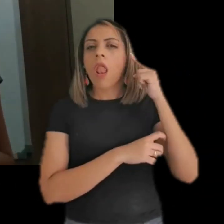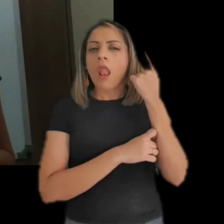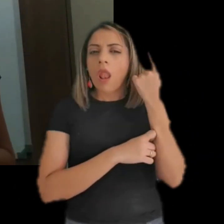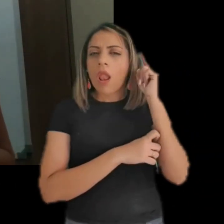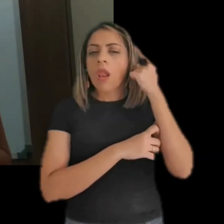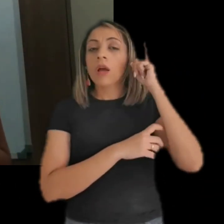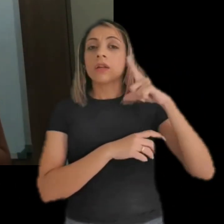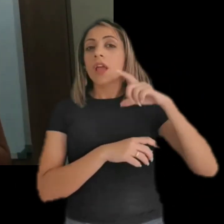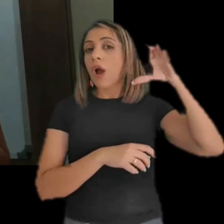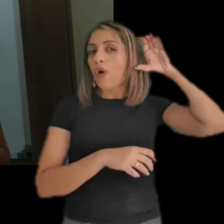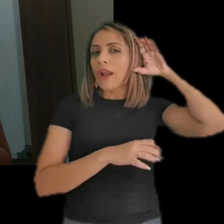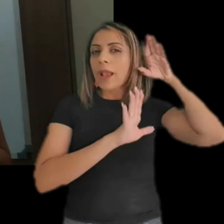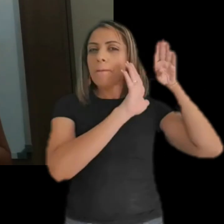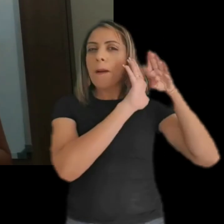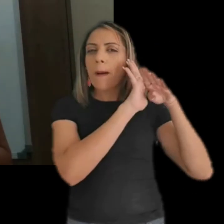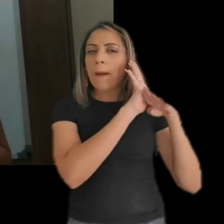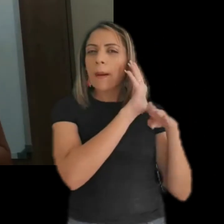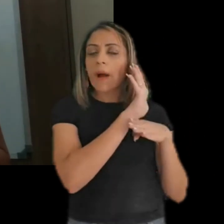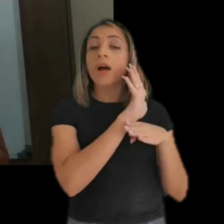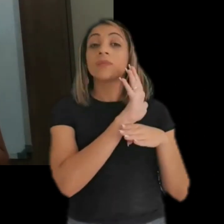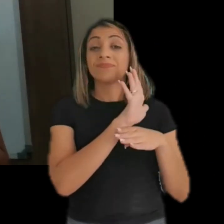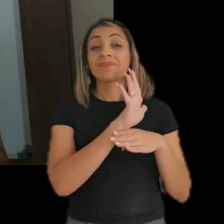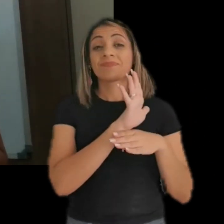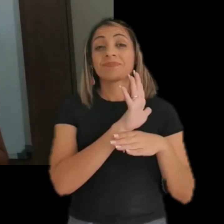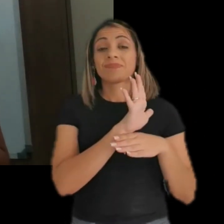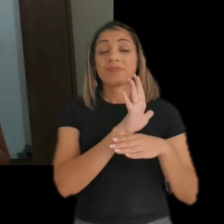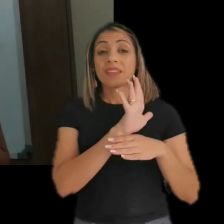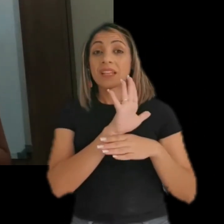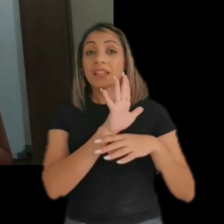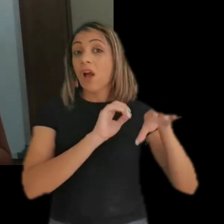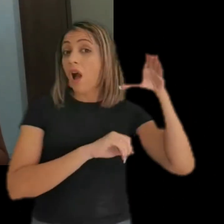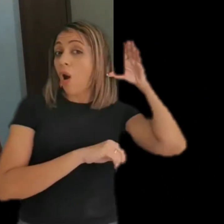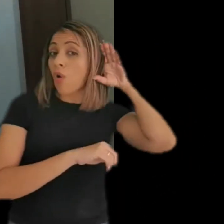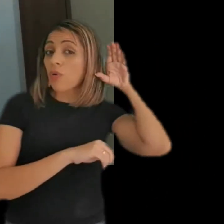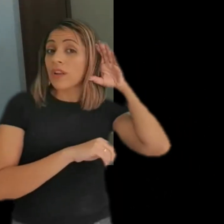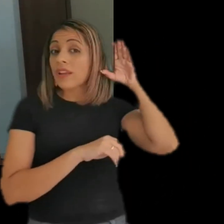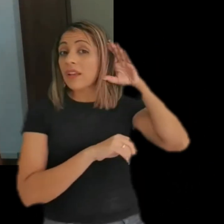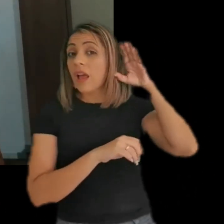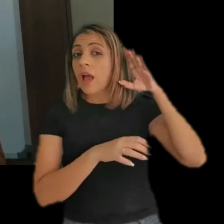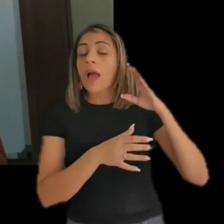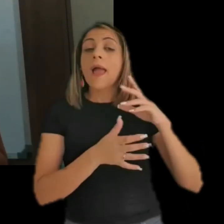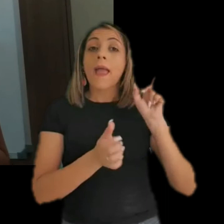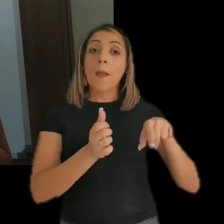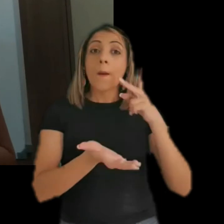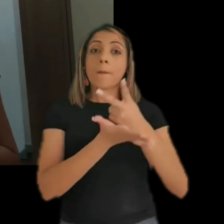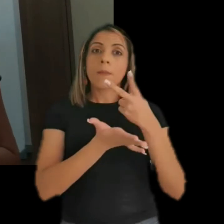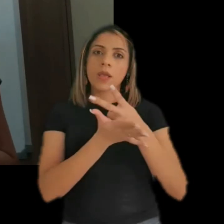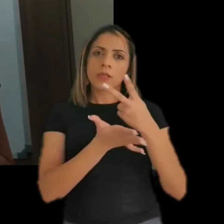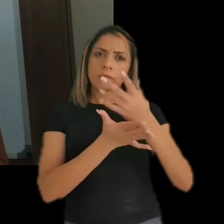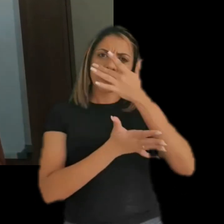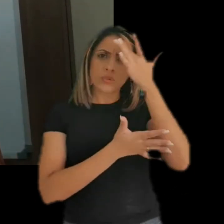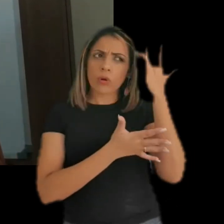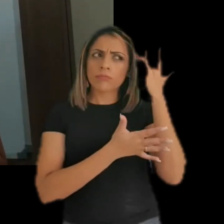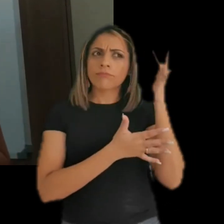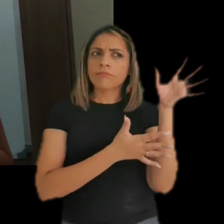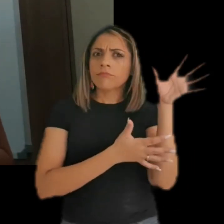e ouvido, né? É o mesmo sentido aqui quando a gente estuda os sentidos, tudo bem? Então, falar orelha interna,